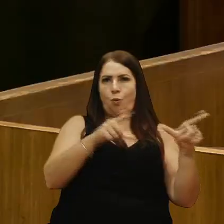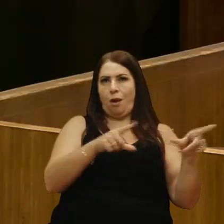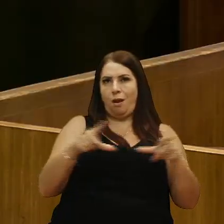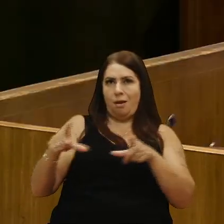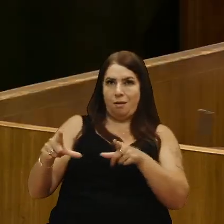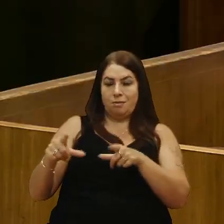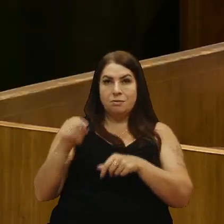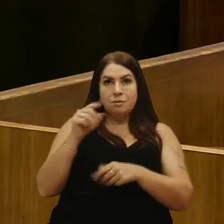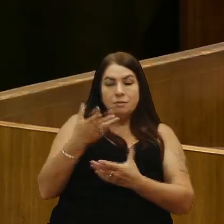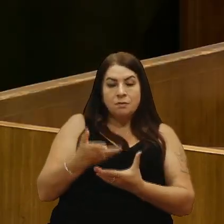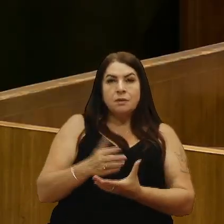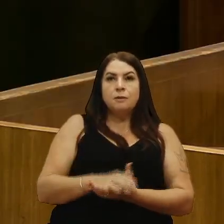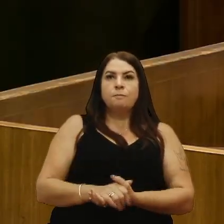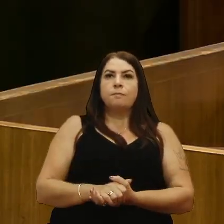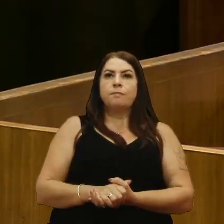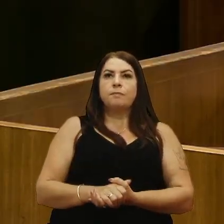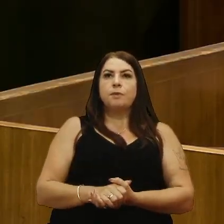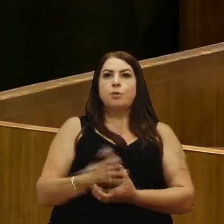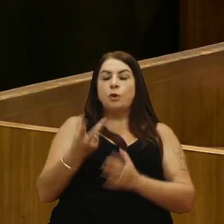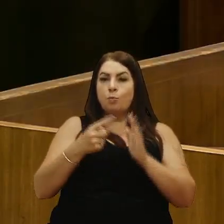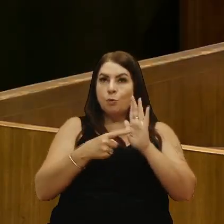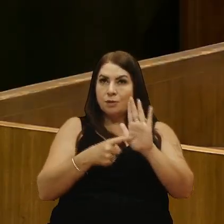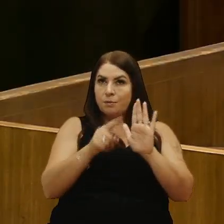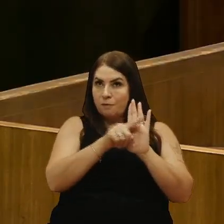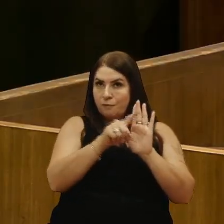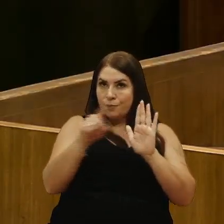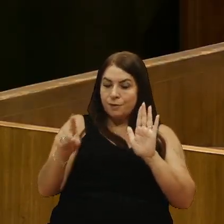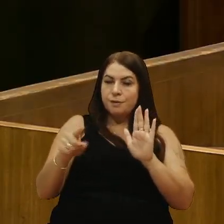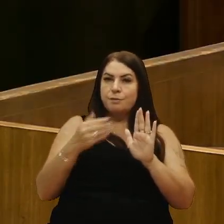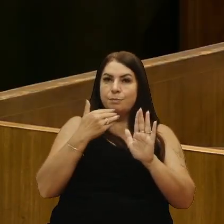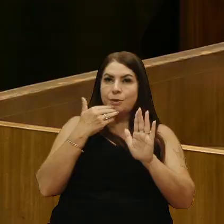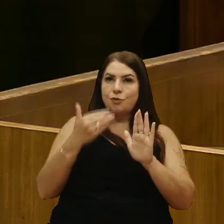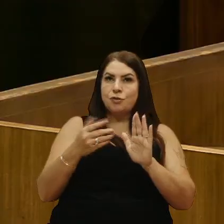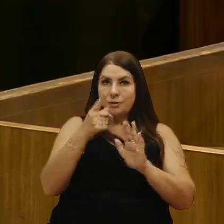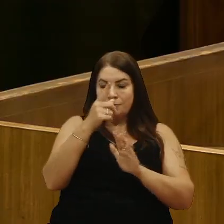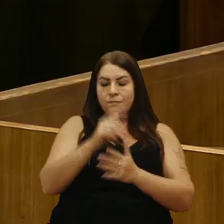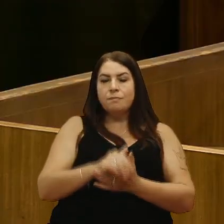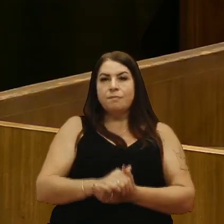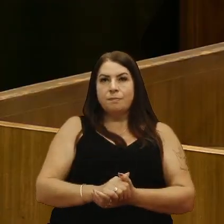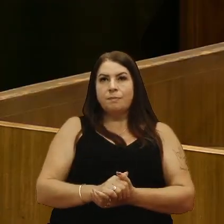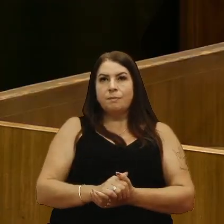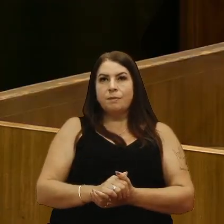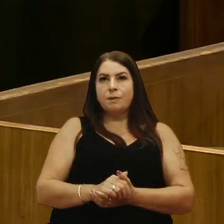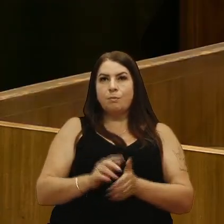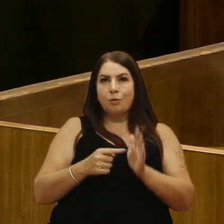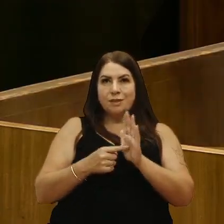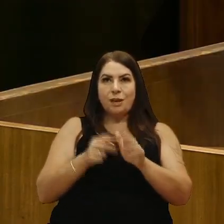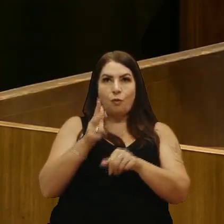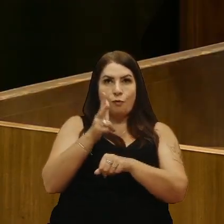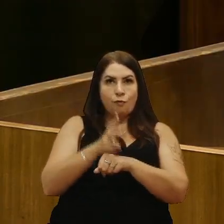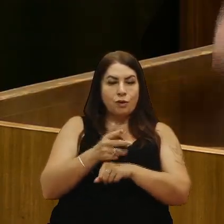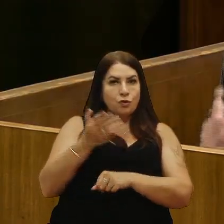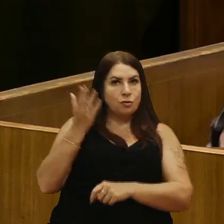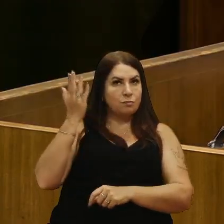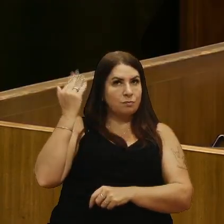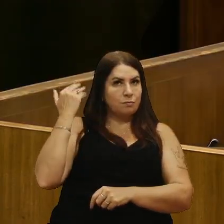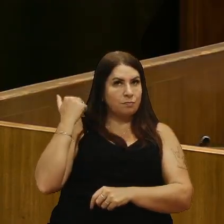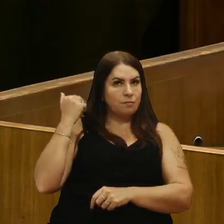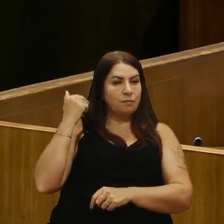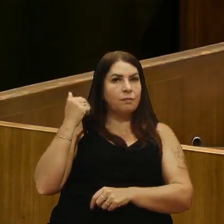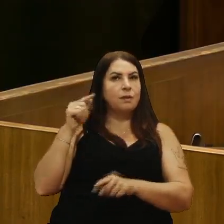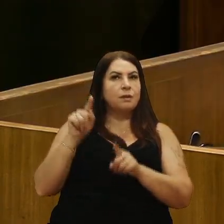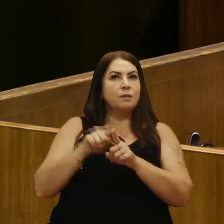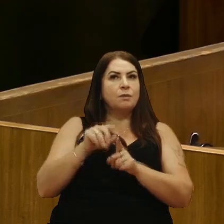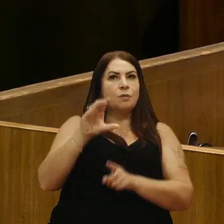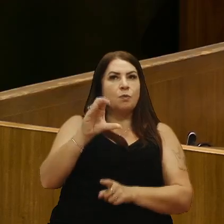só que eu quero mostrar para os senhores, e eu pediria para a Ângela passar o vídeo de como era a ligação do